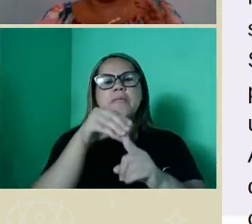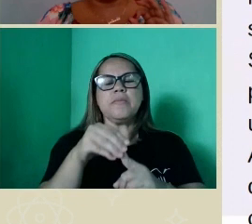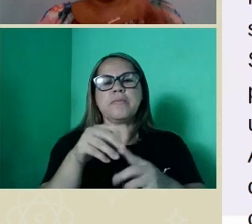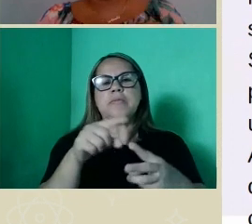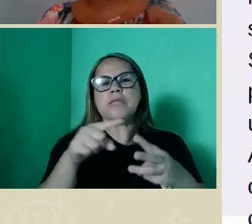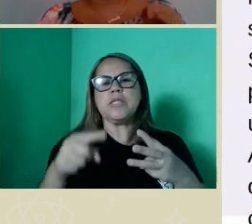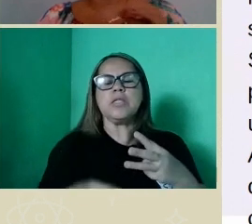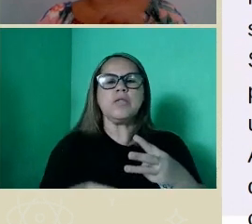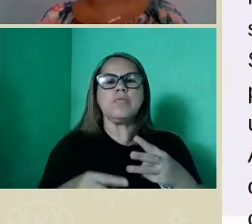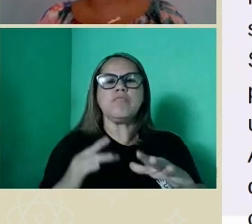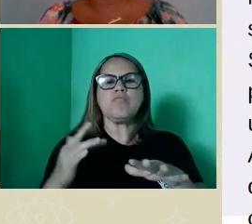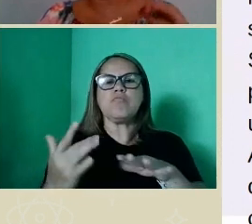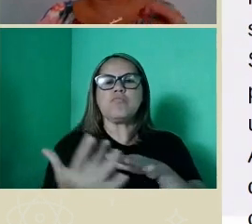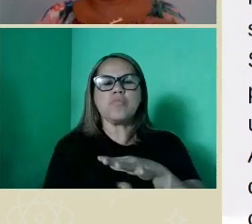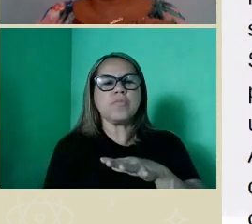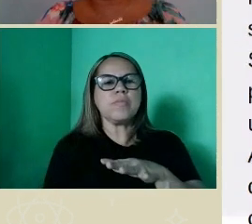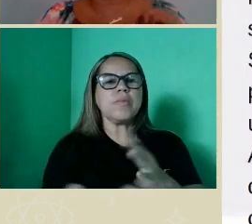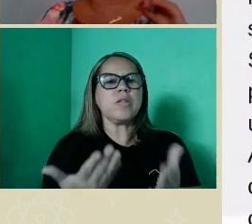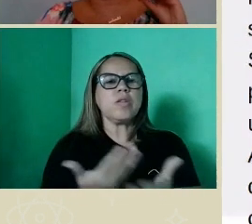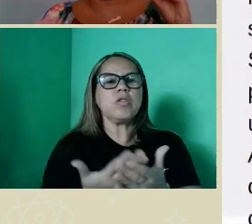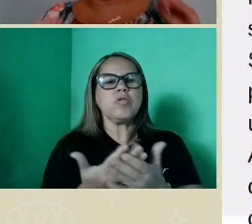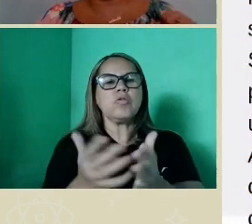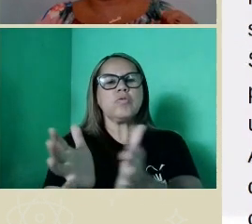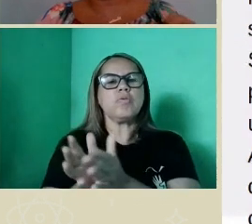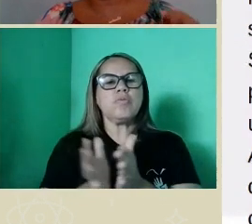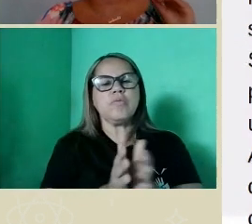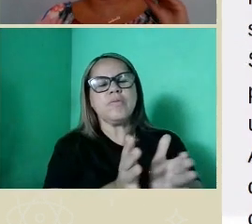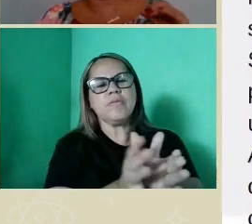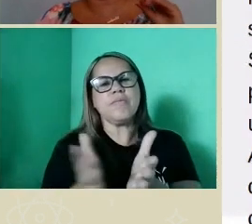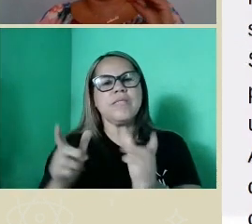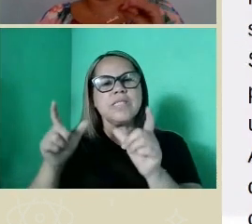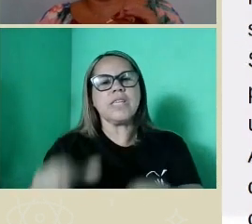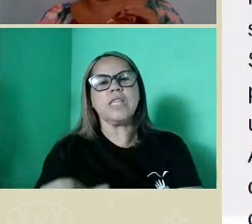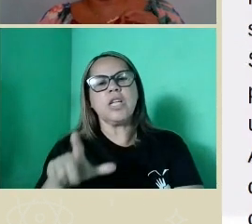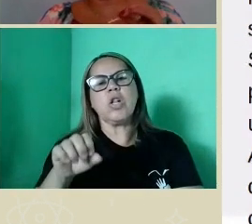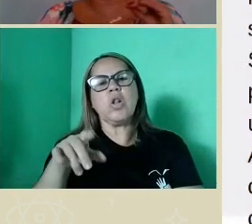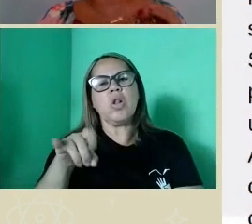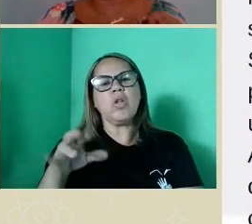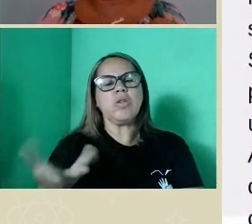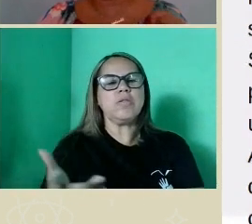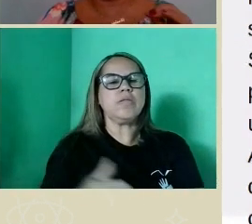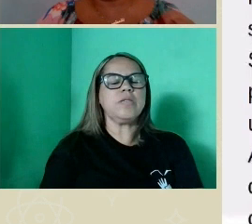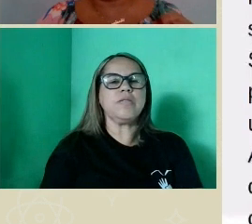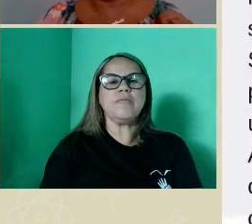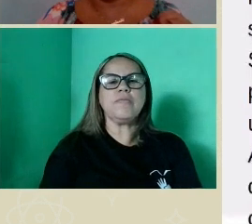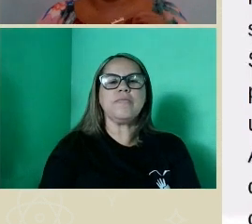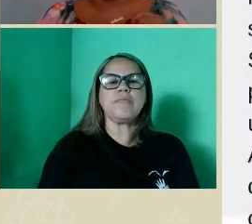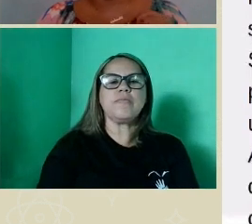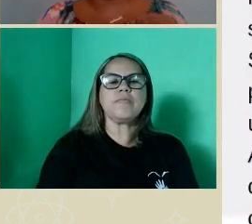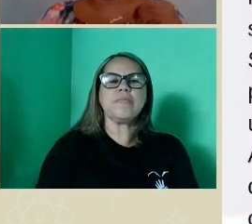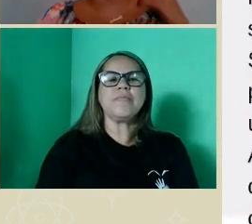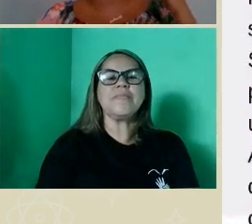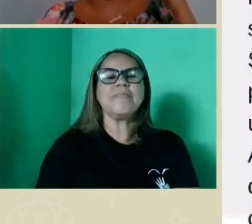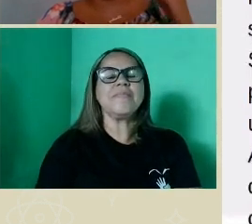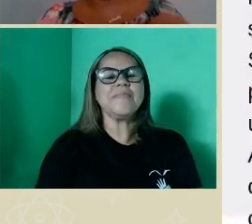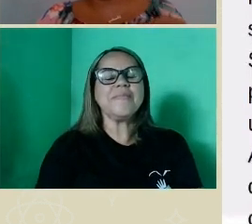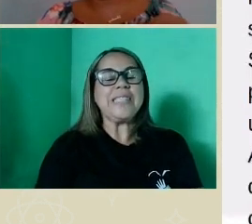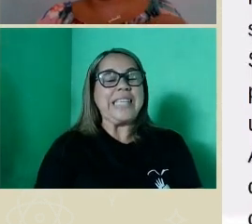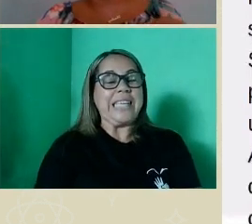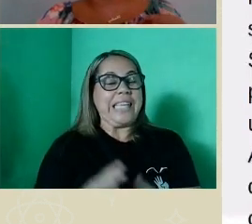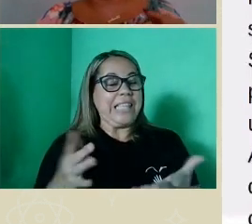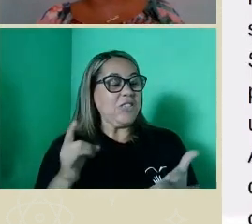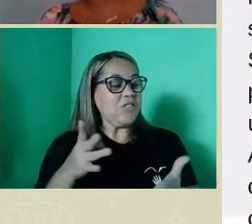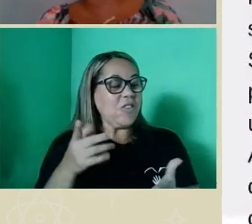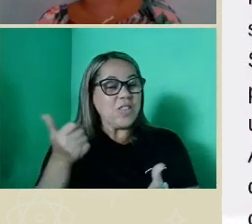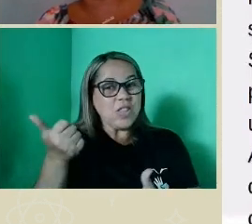social segundo um estúdio de um grupo com sede em Londres que se opõe ao ódio e à desinformação de linha então apenas doze